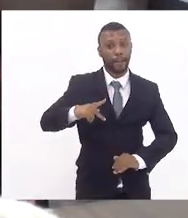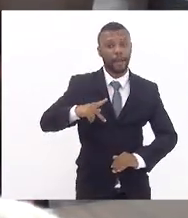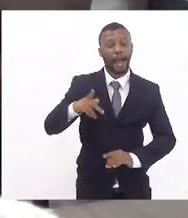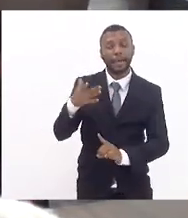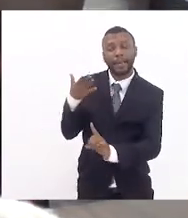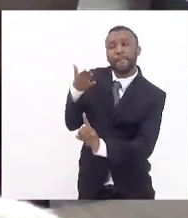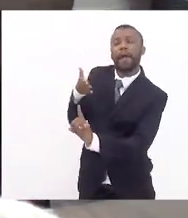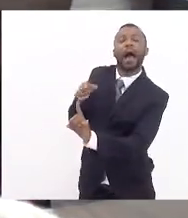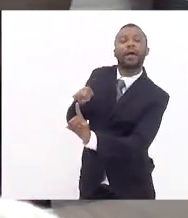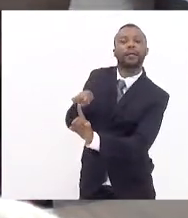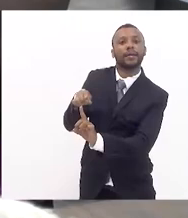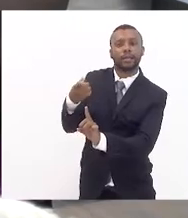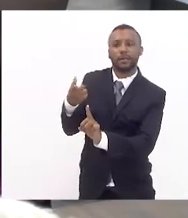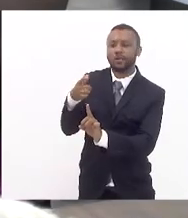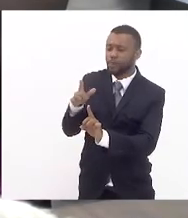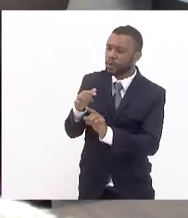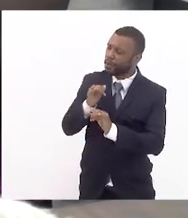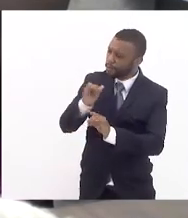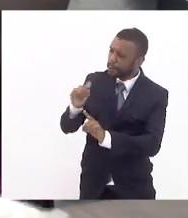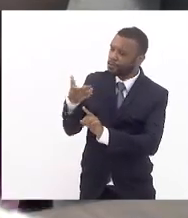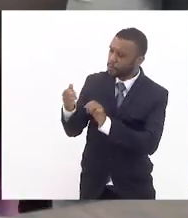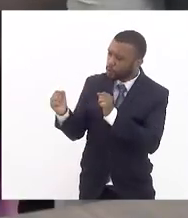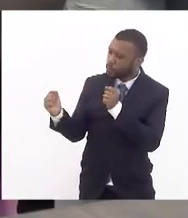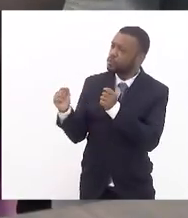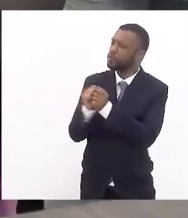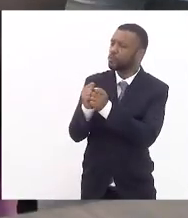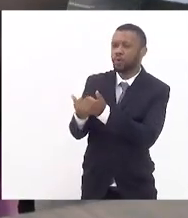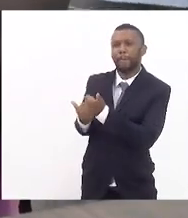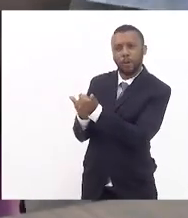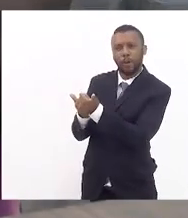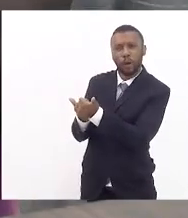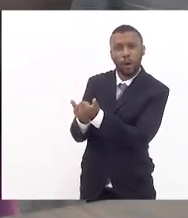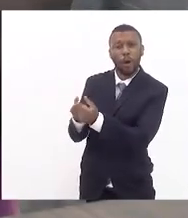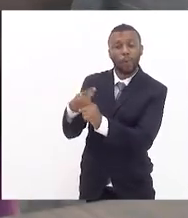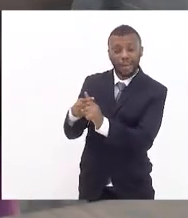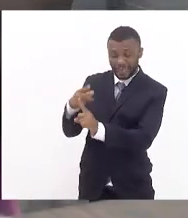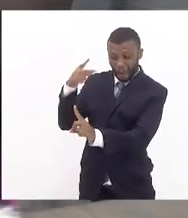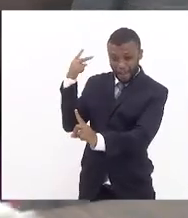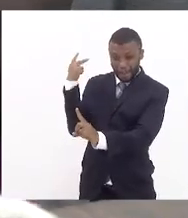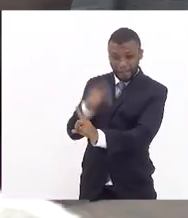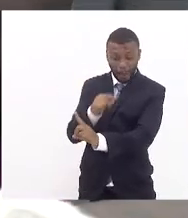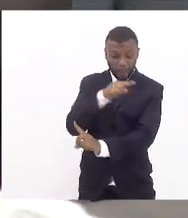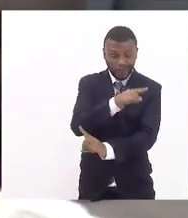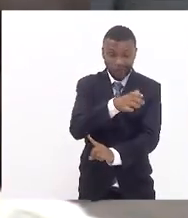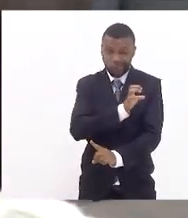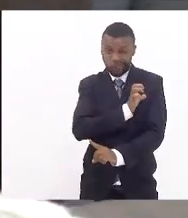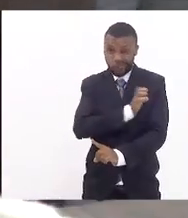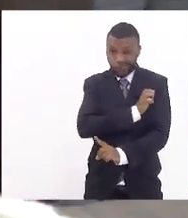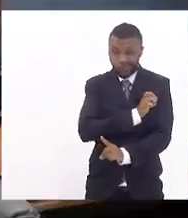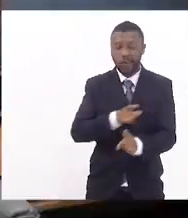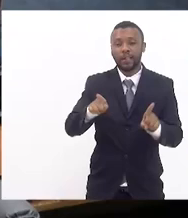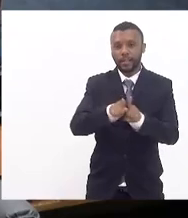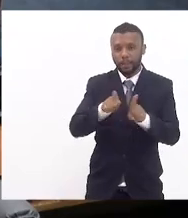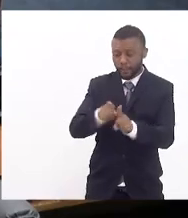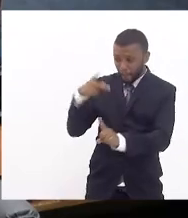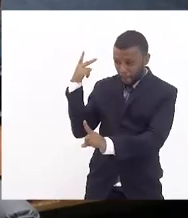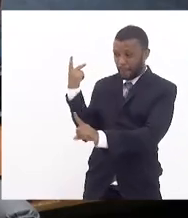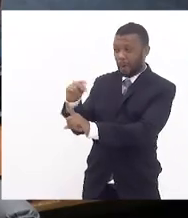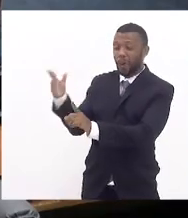dizer, vereador, que eu estou contigo. Eu estou contigo, porque o pau que dá em Chico, dá em Francisco. Conte comigo sempre, irmão.